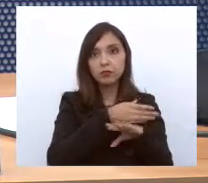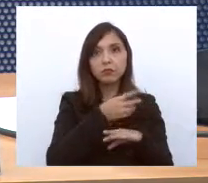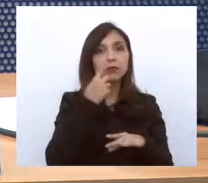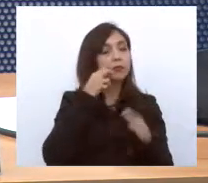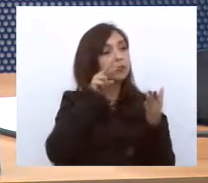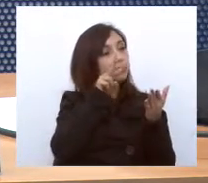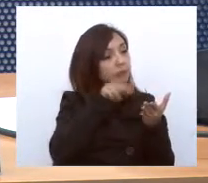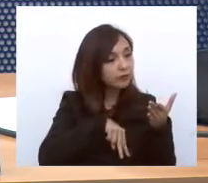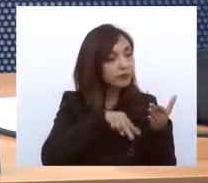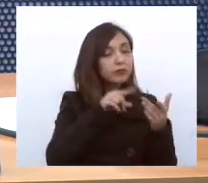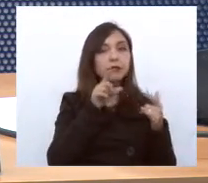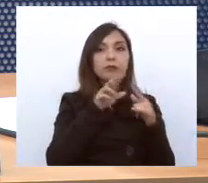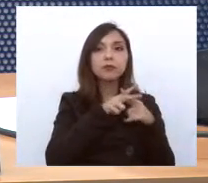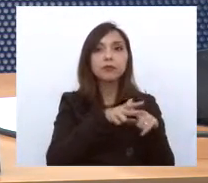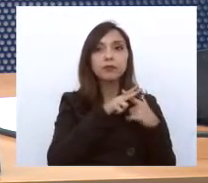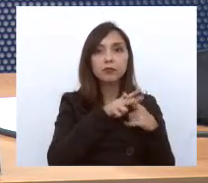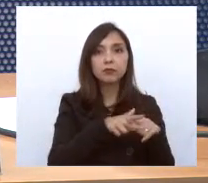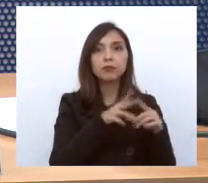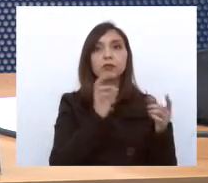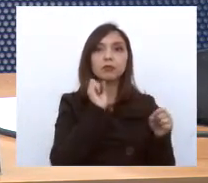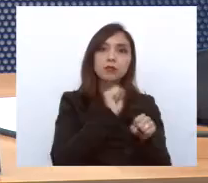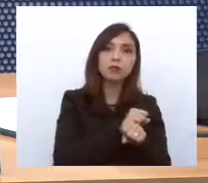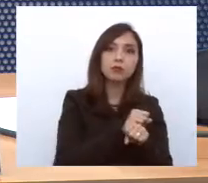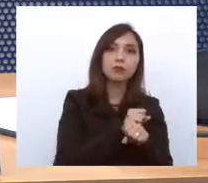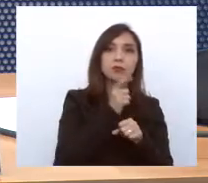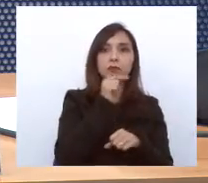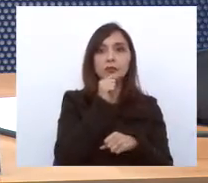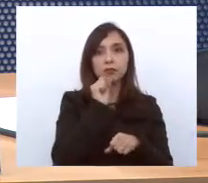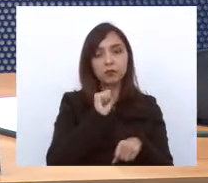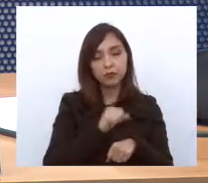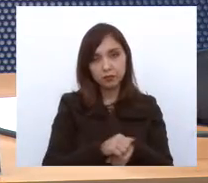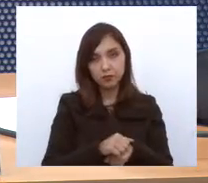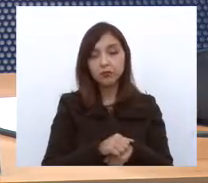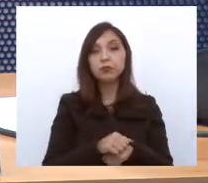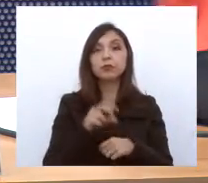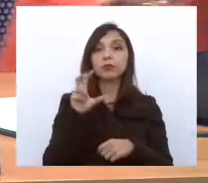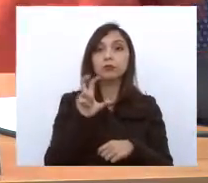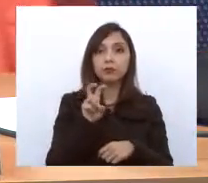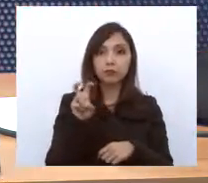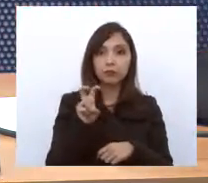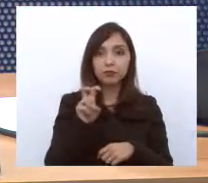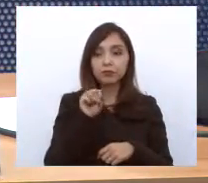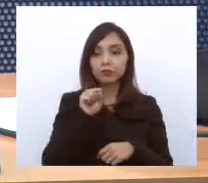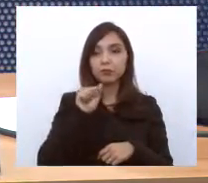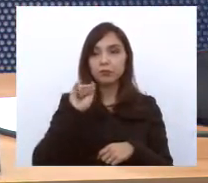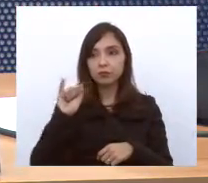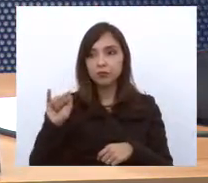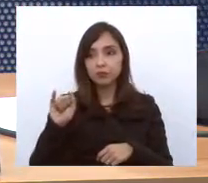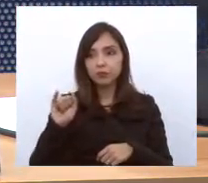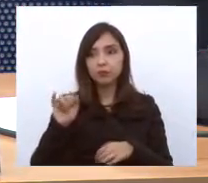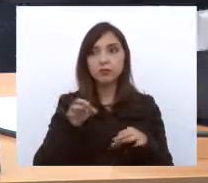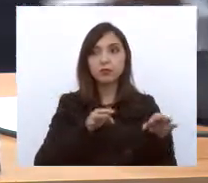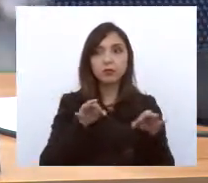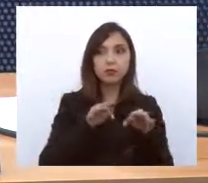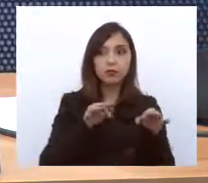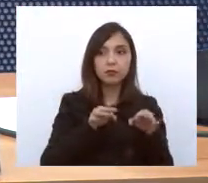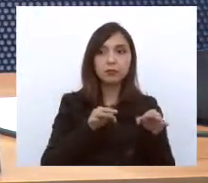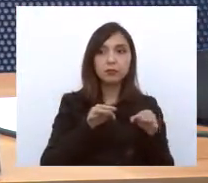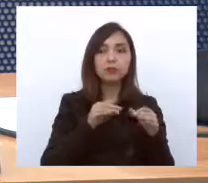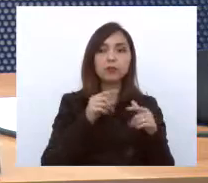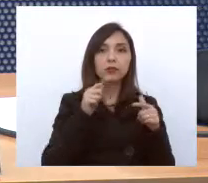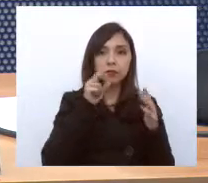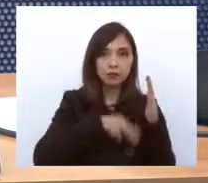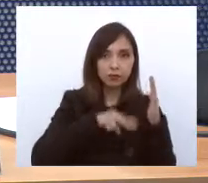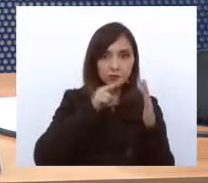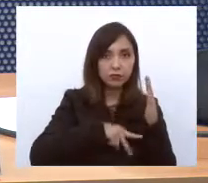da leitura, manutenção e interrupção de fornecimento de água. Artigo 5º. O SAE procederá simultaneamente à leitura